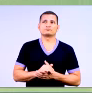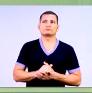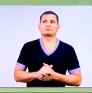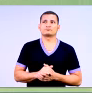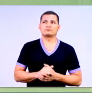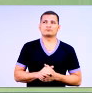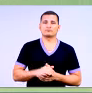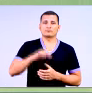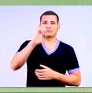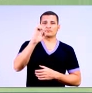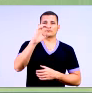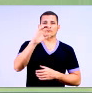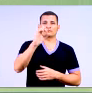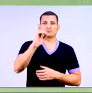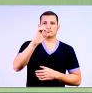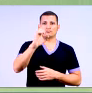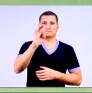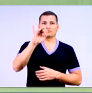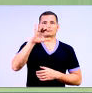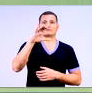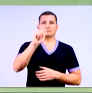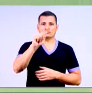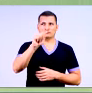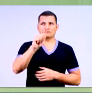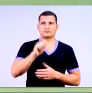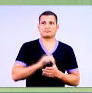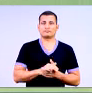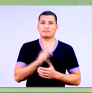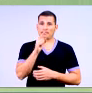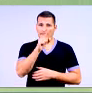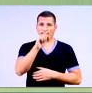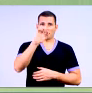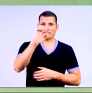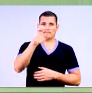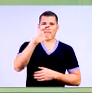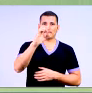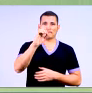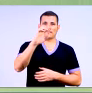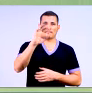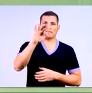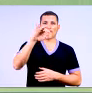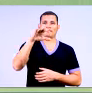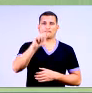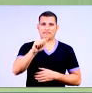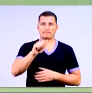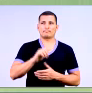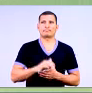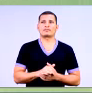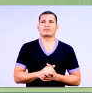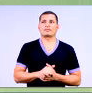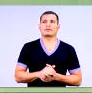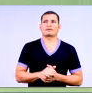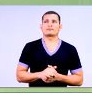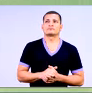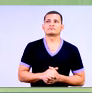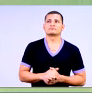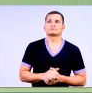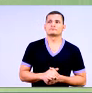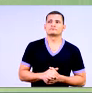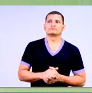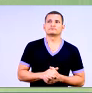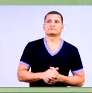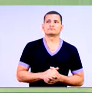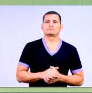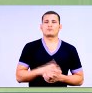Outra ética que nós temos é a ecoética. Essa ecoética, ela tem como inspirador o